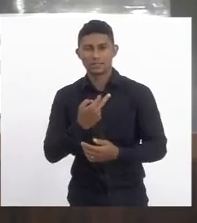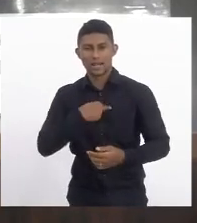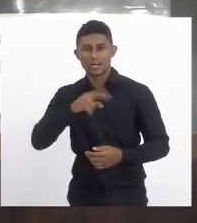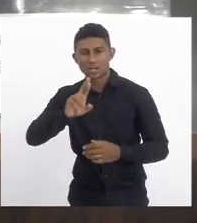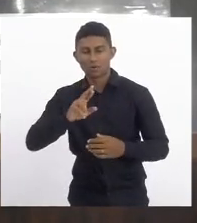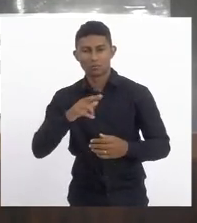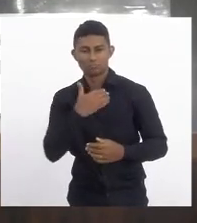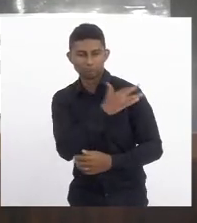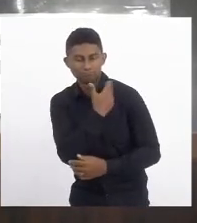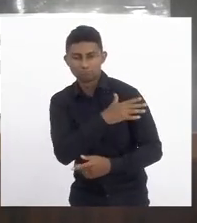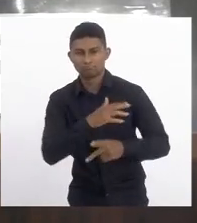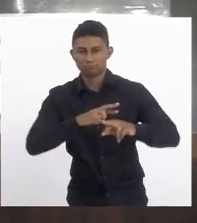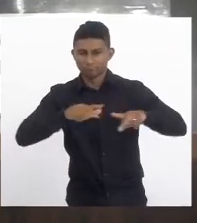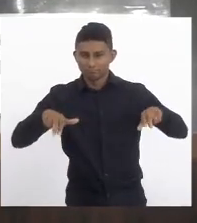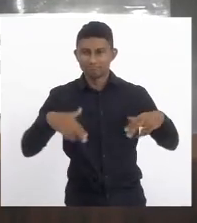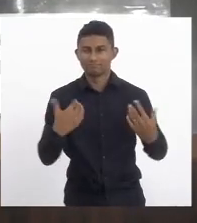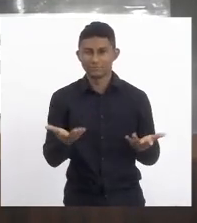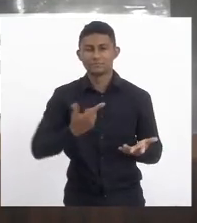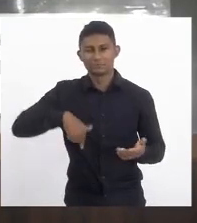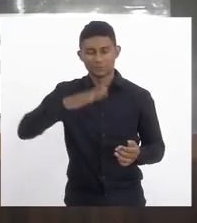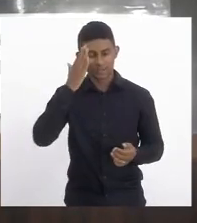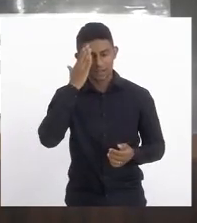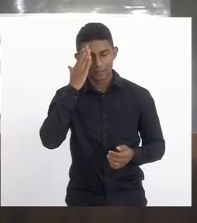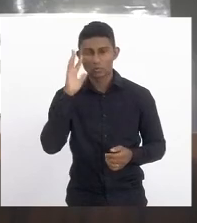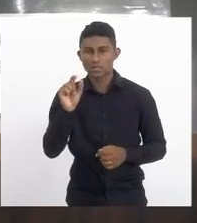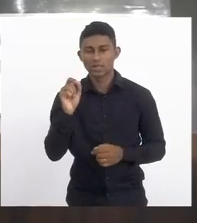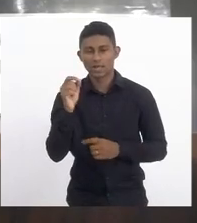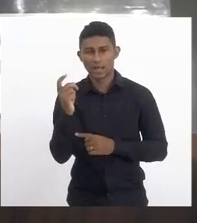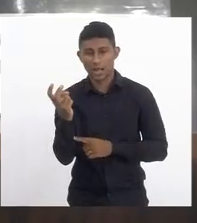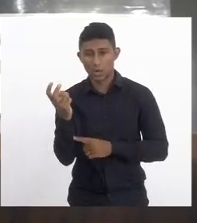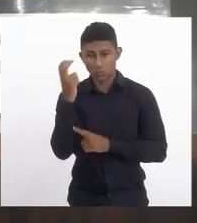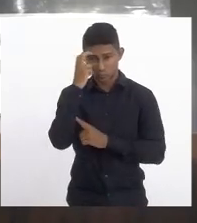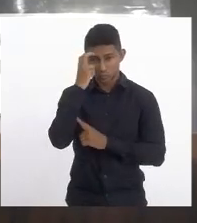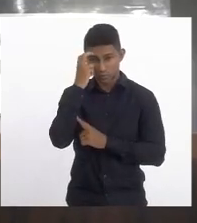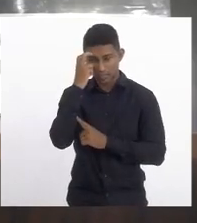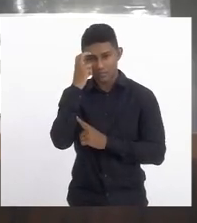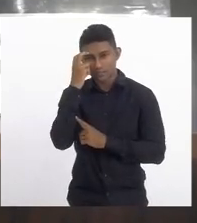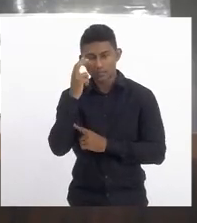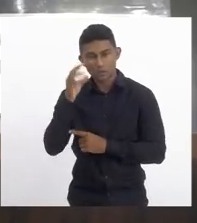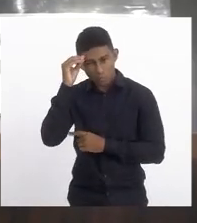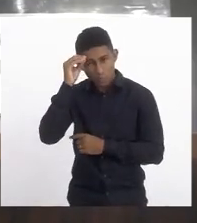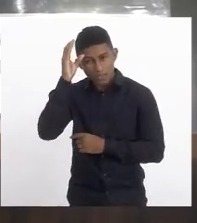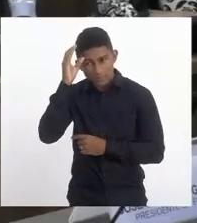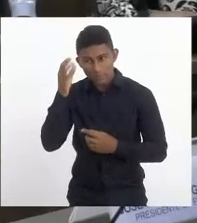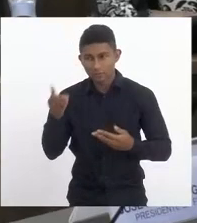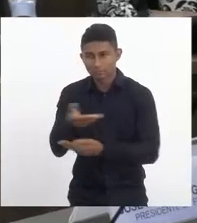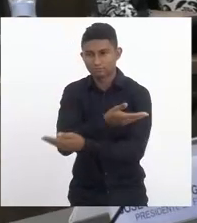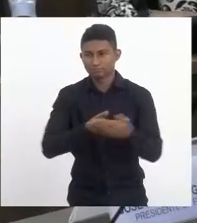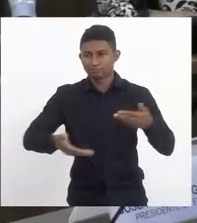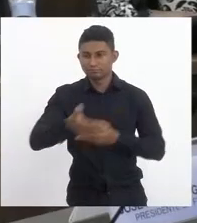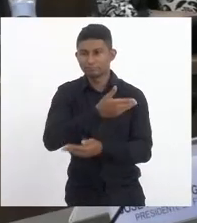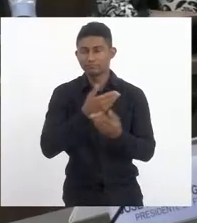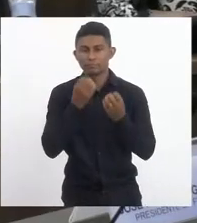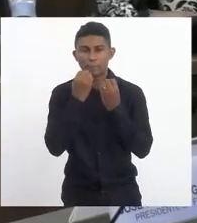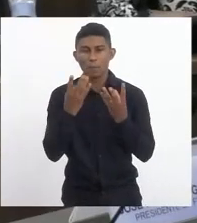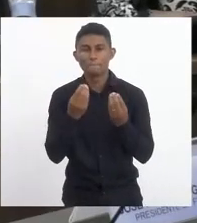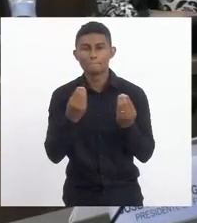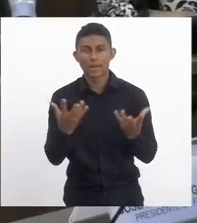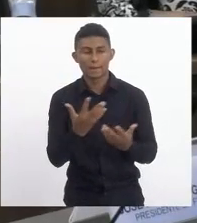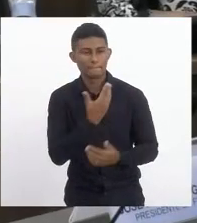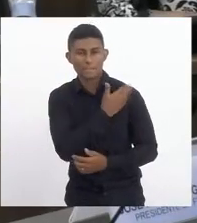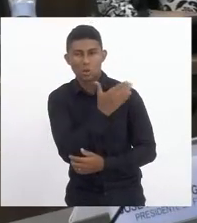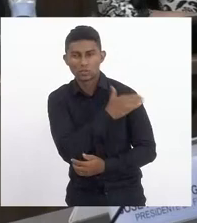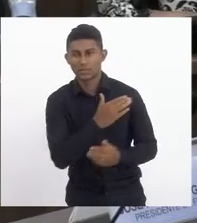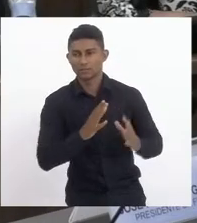de experiência e conhecimento por meio da cultura sejam formas de desconstruir esse tipo de preconceito. E a Alerj dá